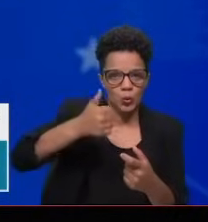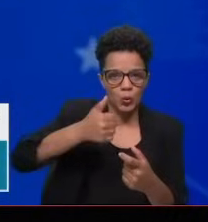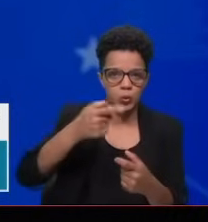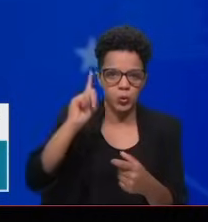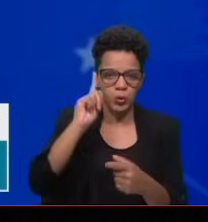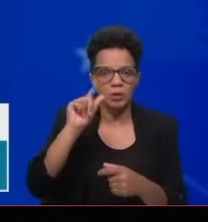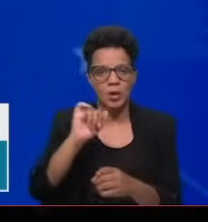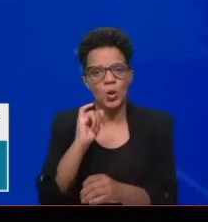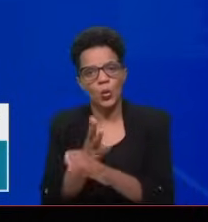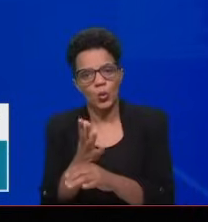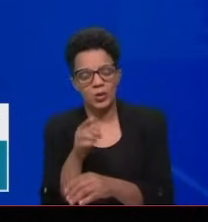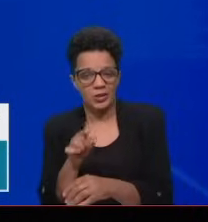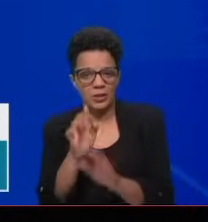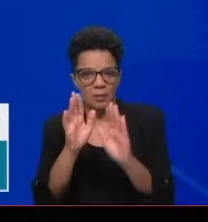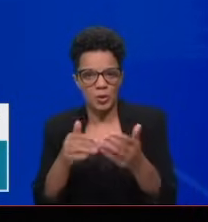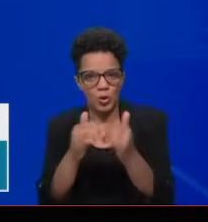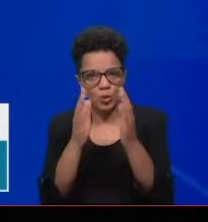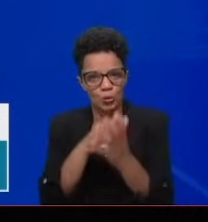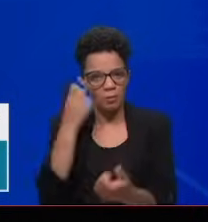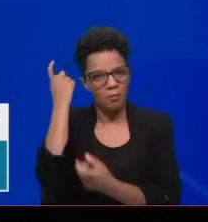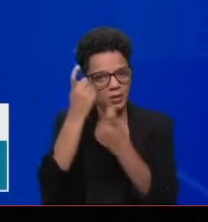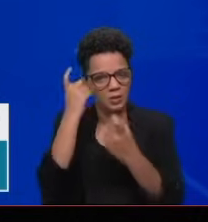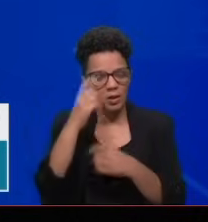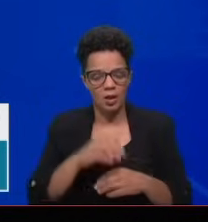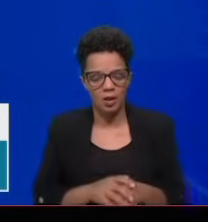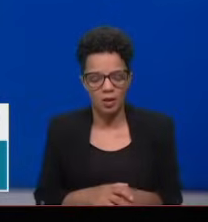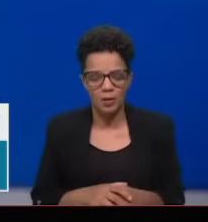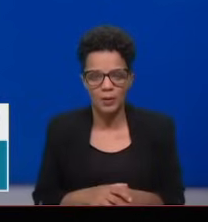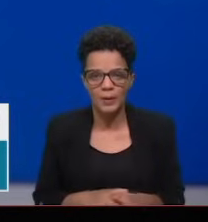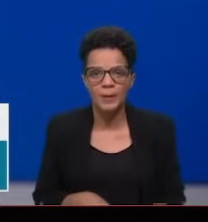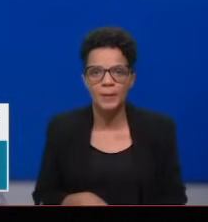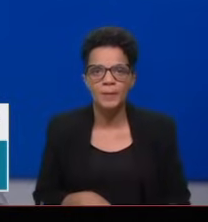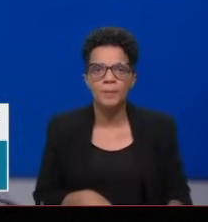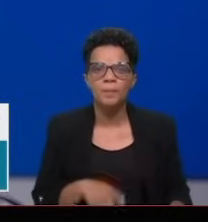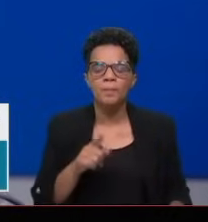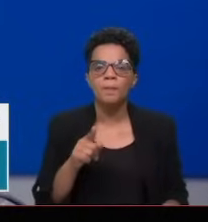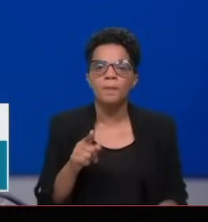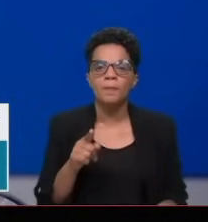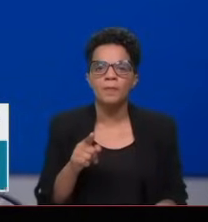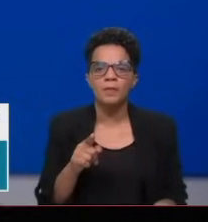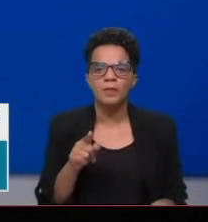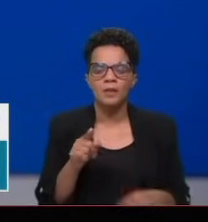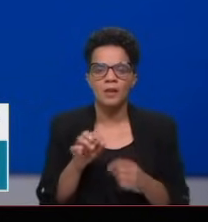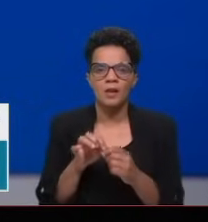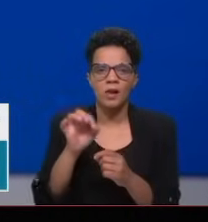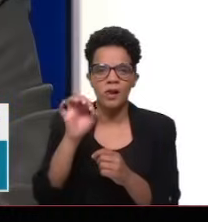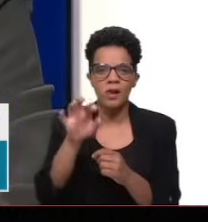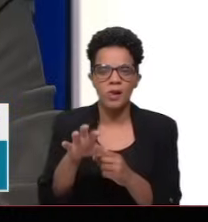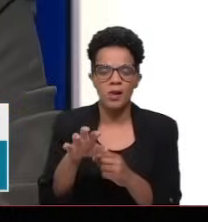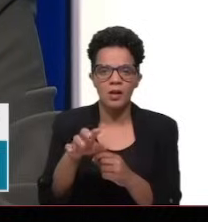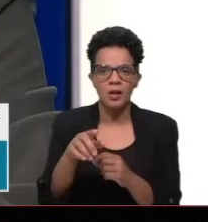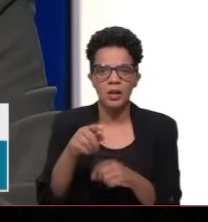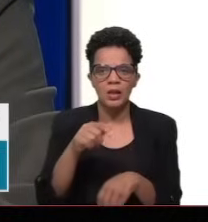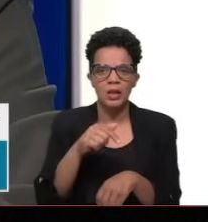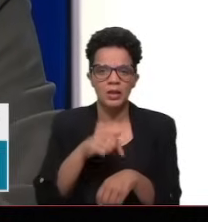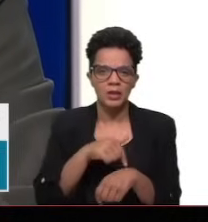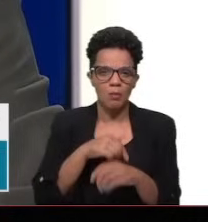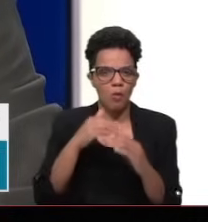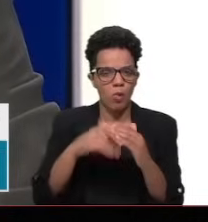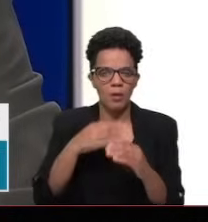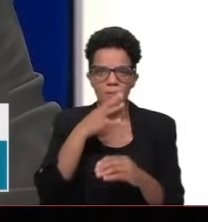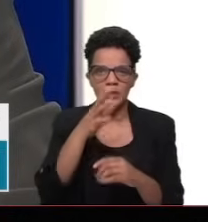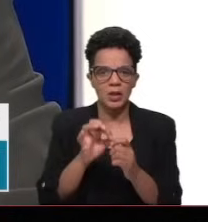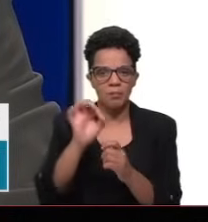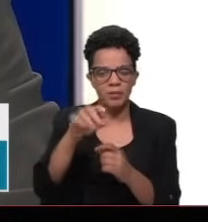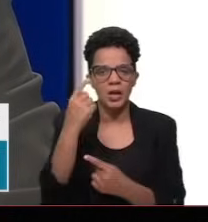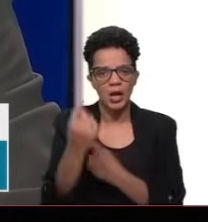prioridades E isso tem que ser tudo considerado António correi só para tenha aqui tem um bocadinho menos tempo só lançar que às vezes em